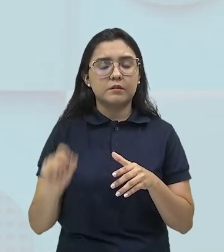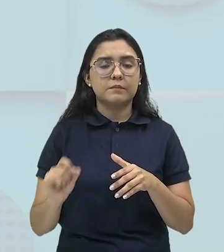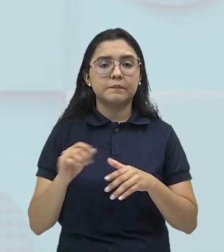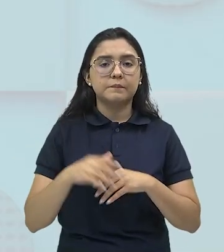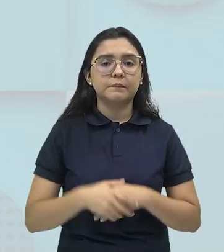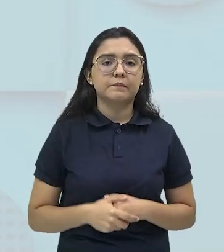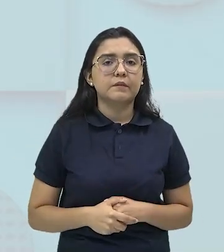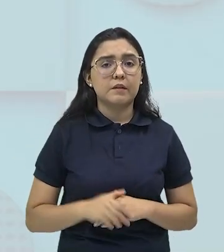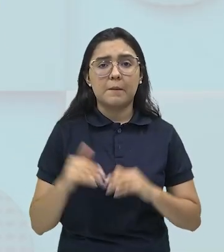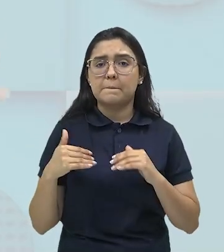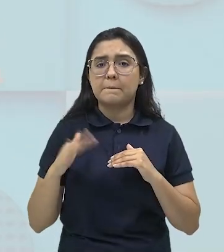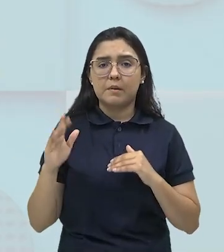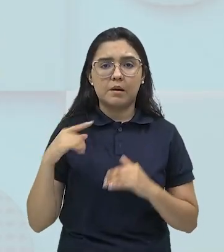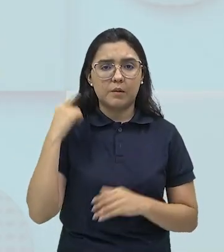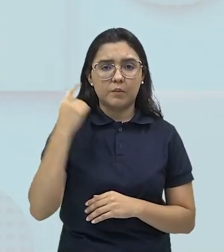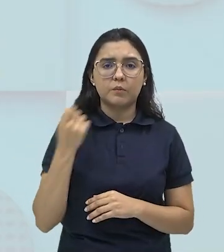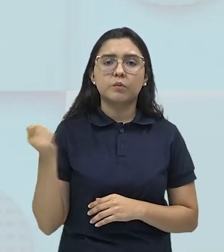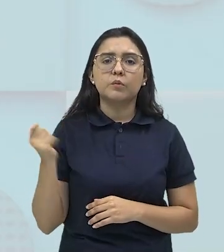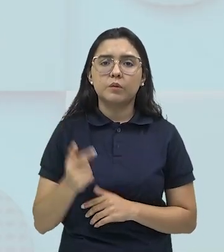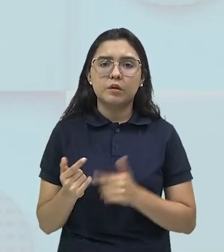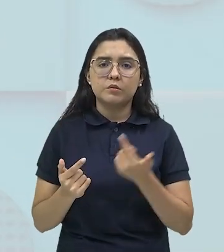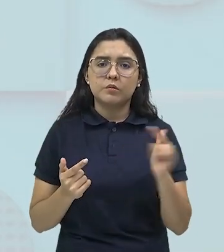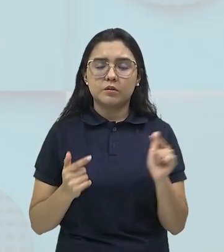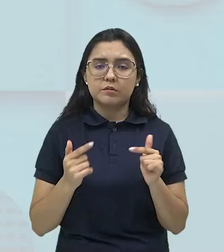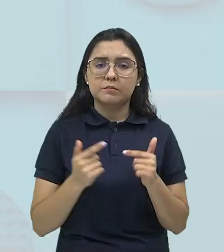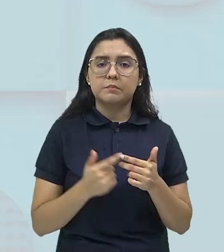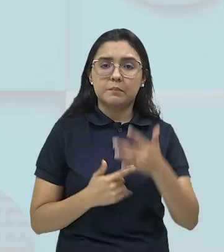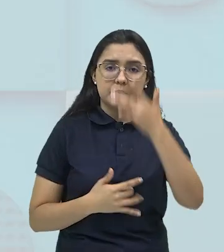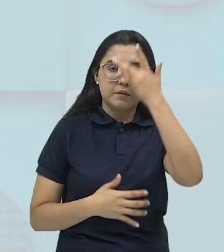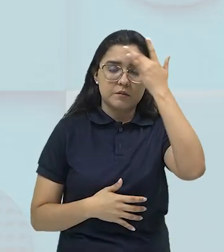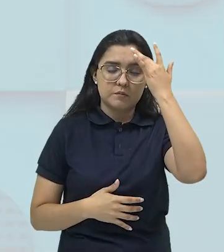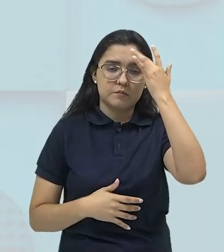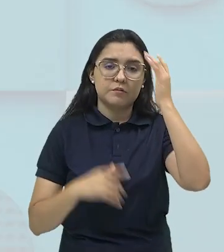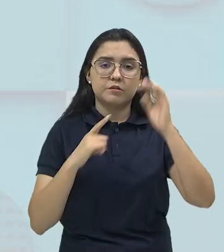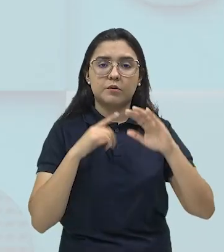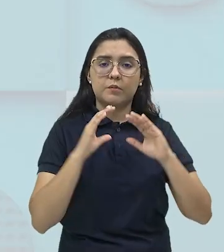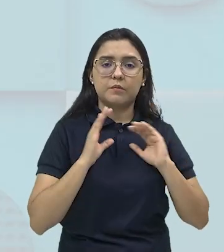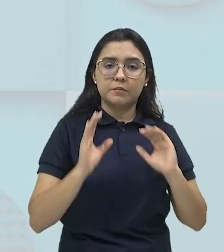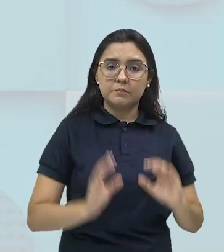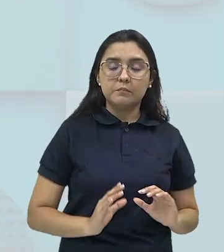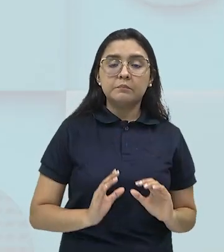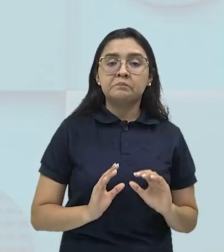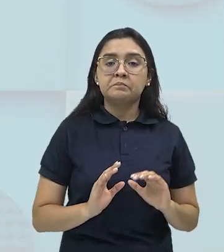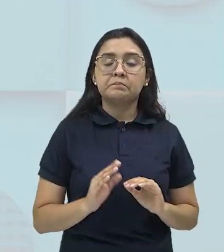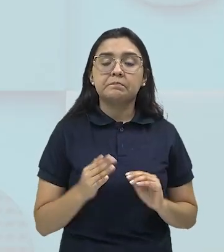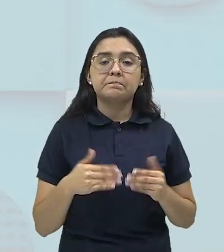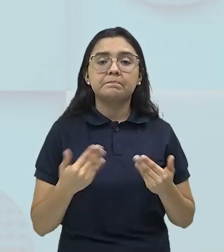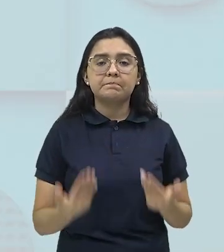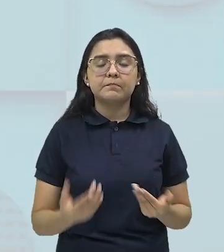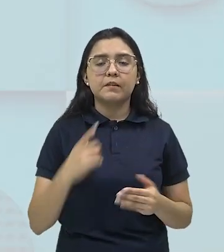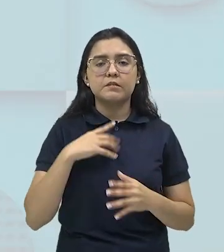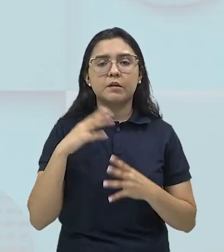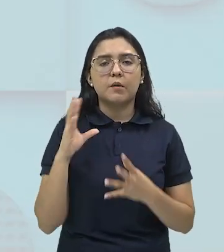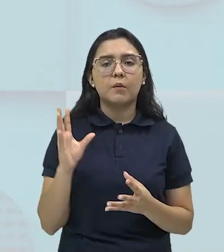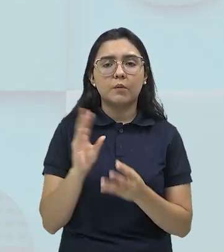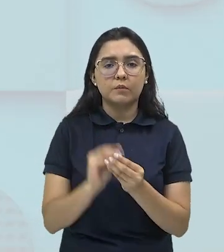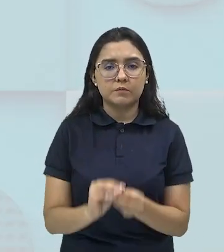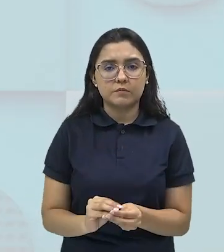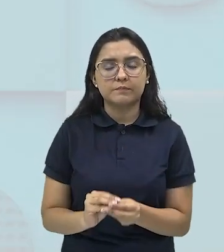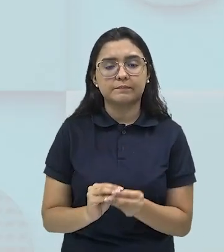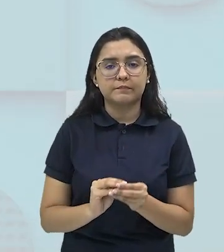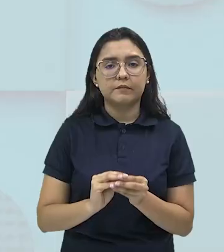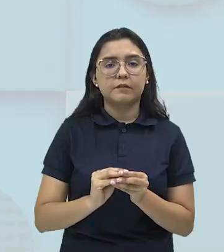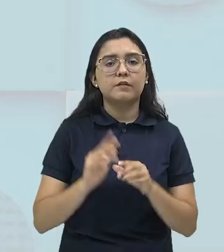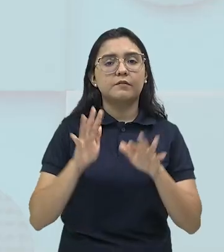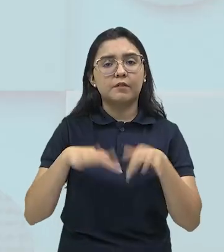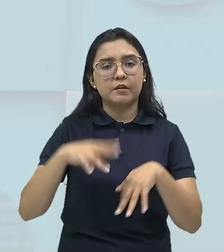louco do que as outras pessoas que tinham um comportamento desviante. Então, essa é a conclusão que ele chega no final da história,